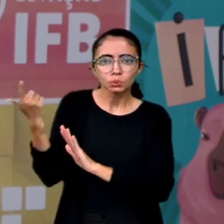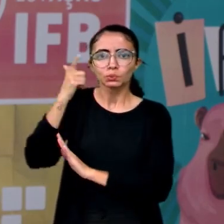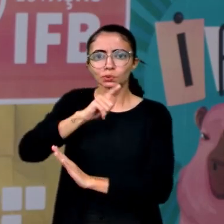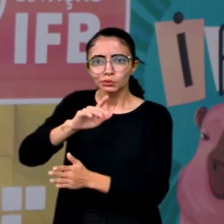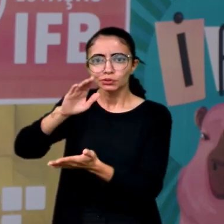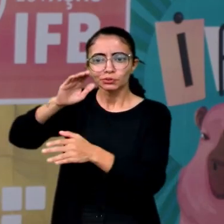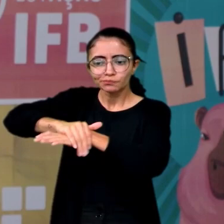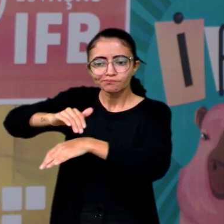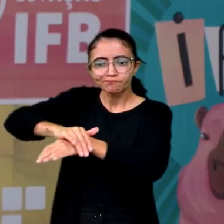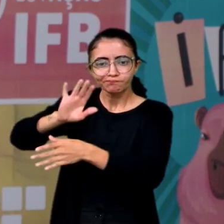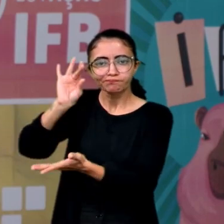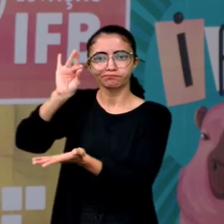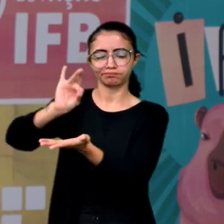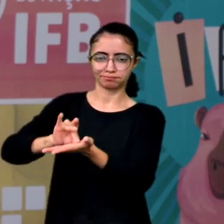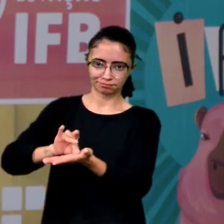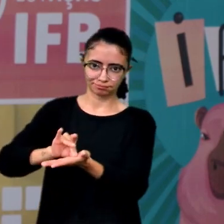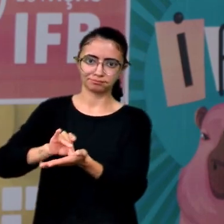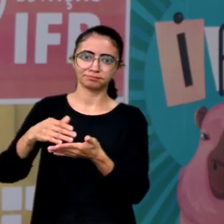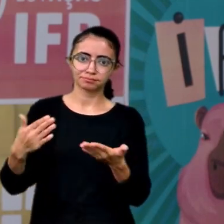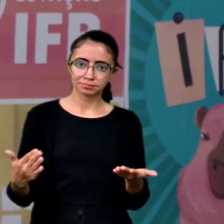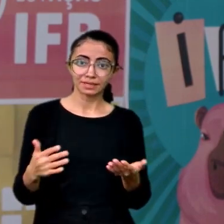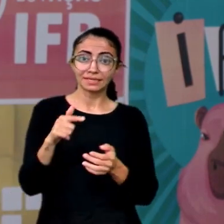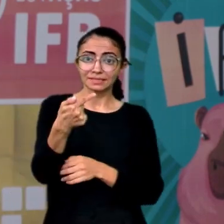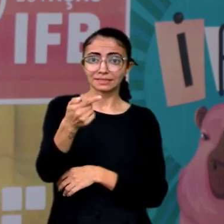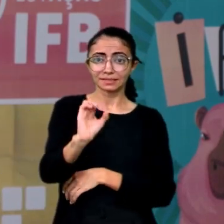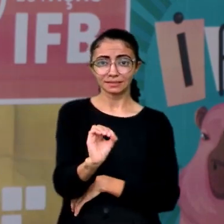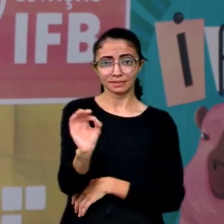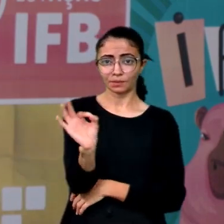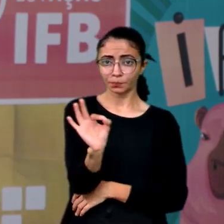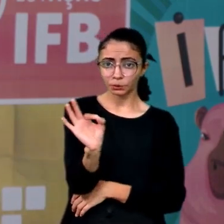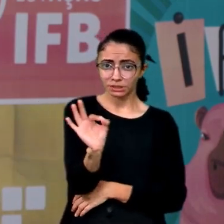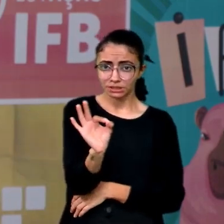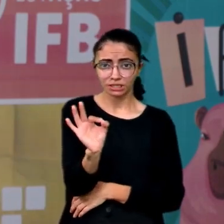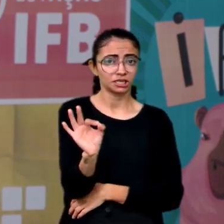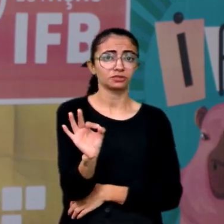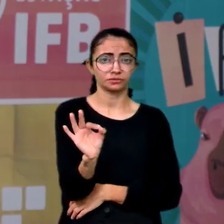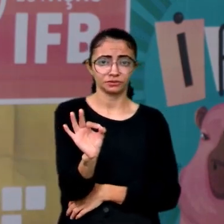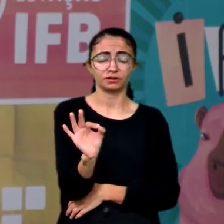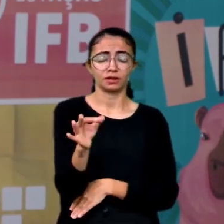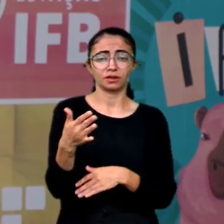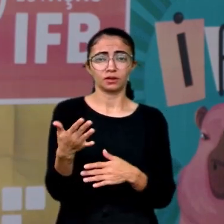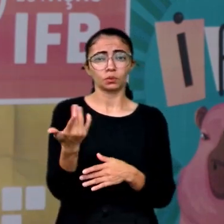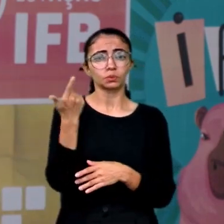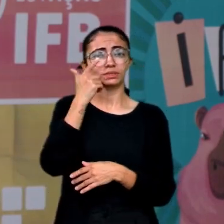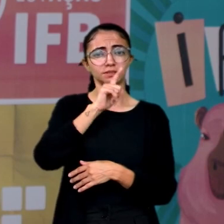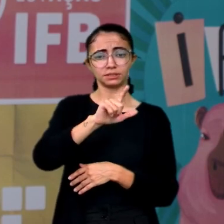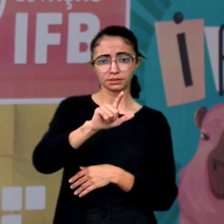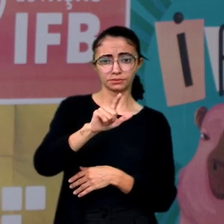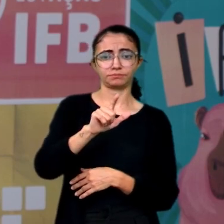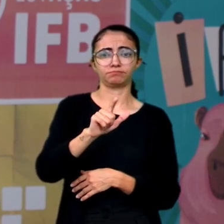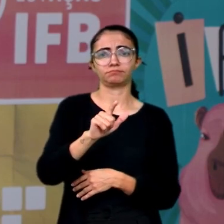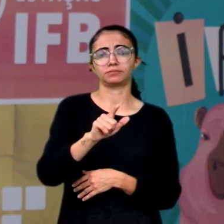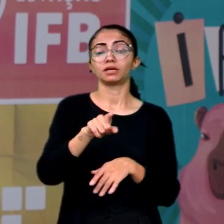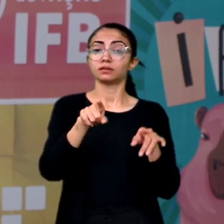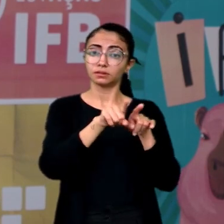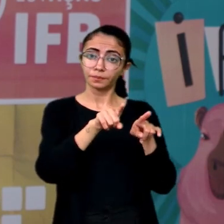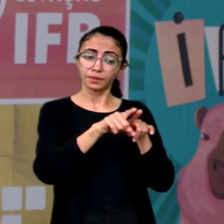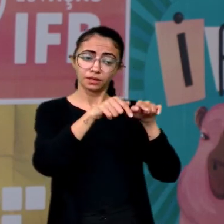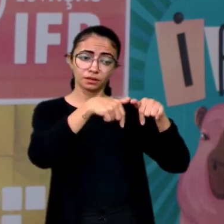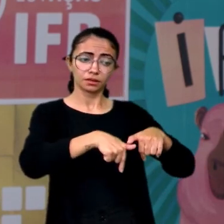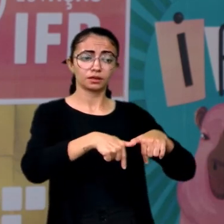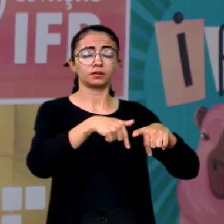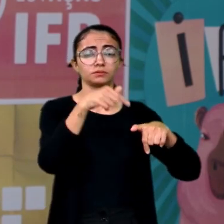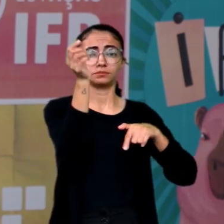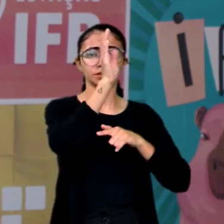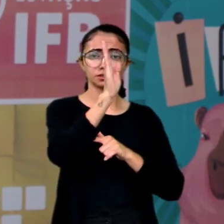chegou a 70%. 70% não vai mais para o aterro. Então, nós temos bons exemplos no Brasil também.